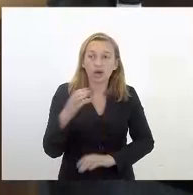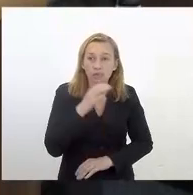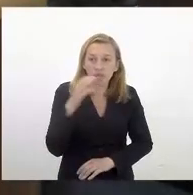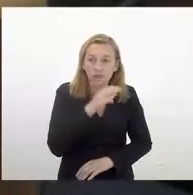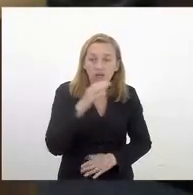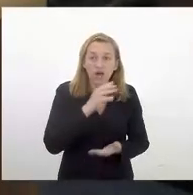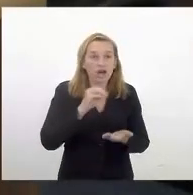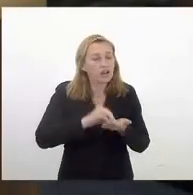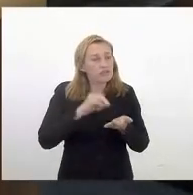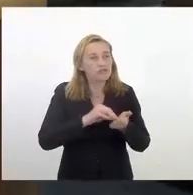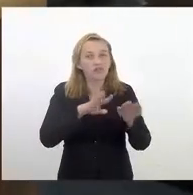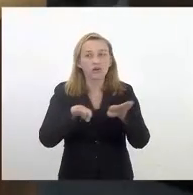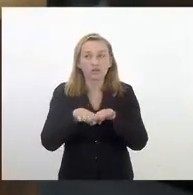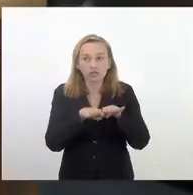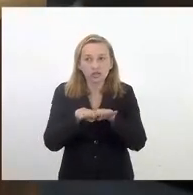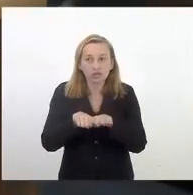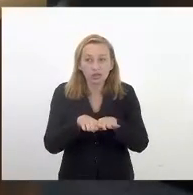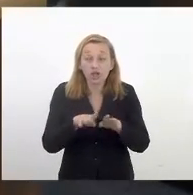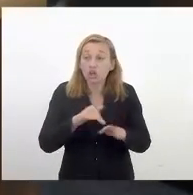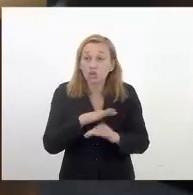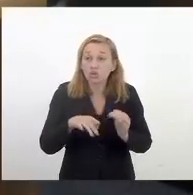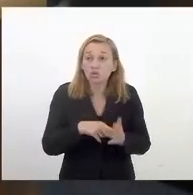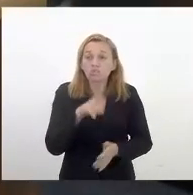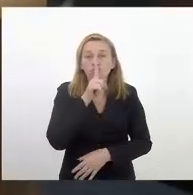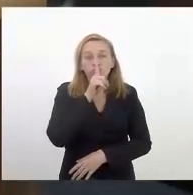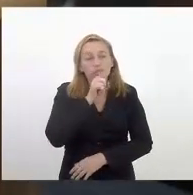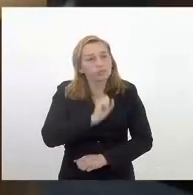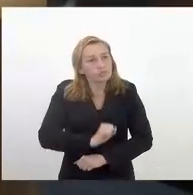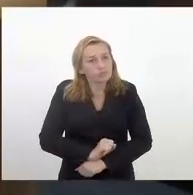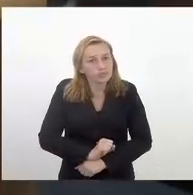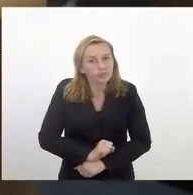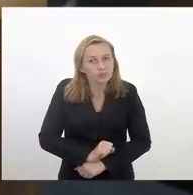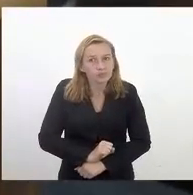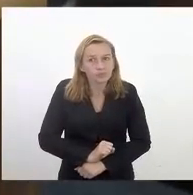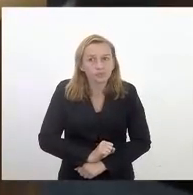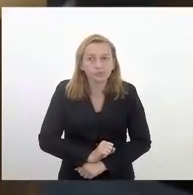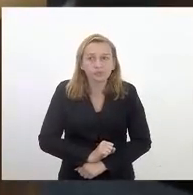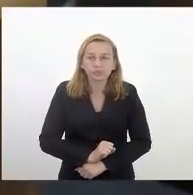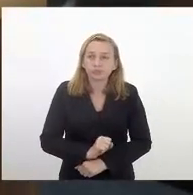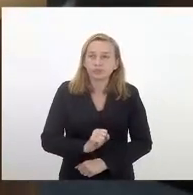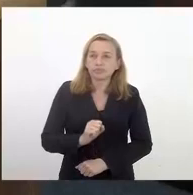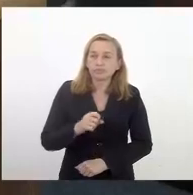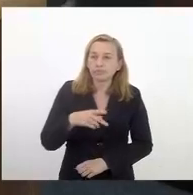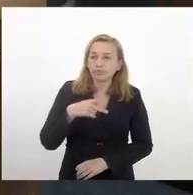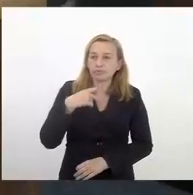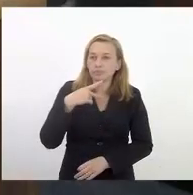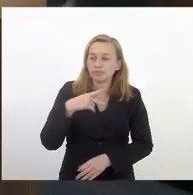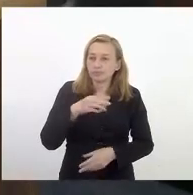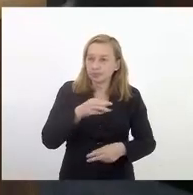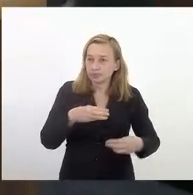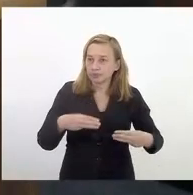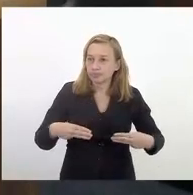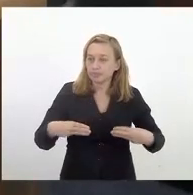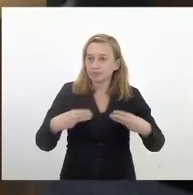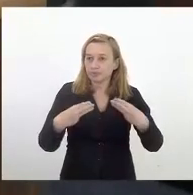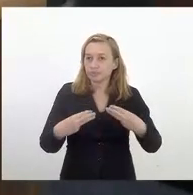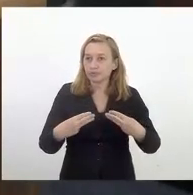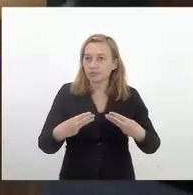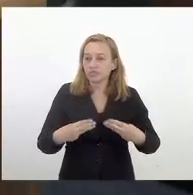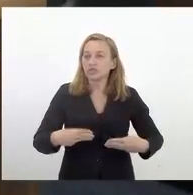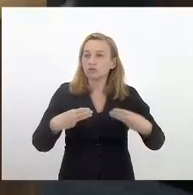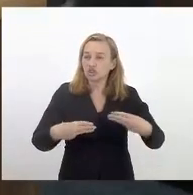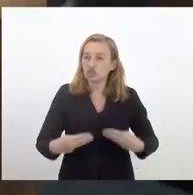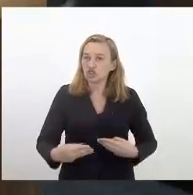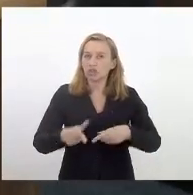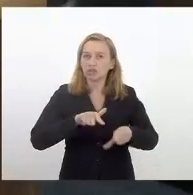desigualdade social e todos silenciam quando se extinguiram Ministério do Trabalho esse trabalhou para